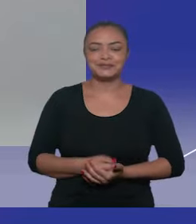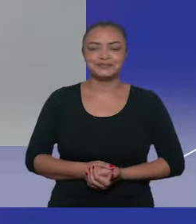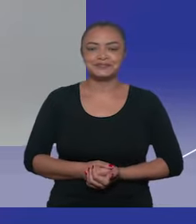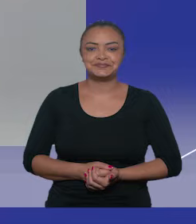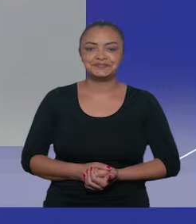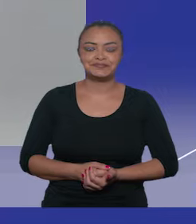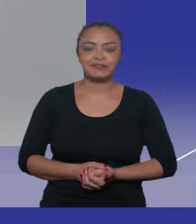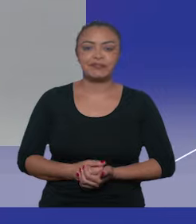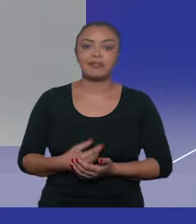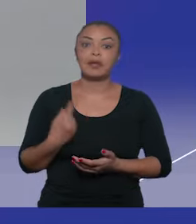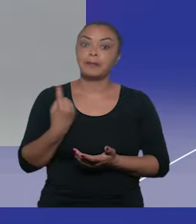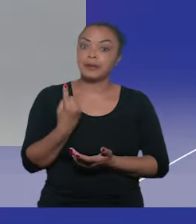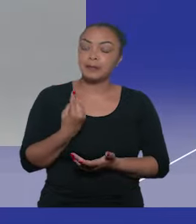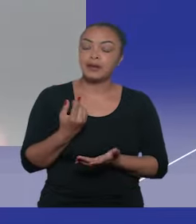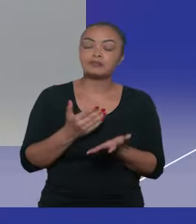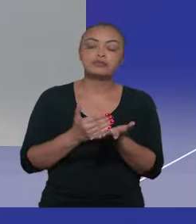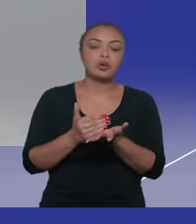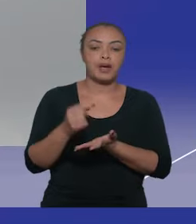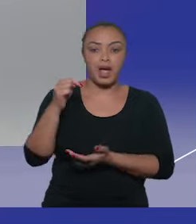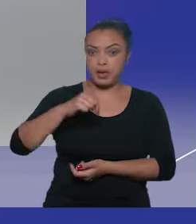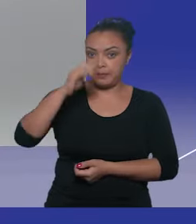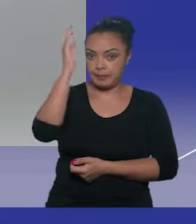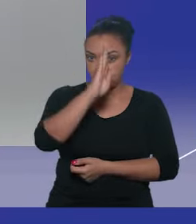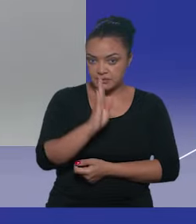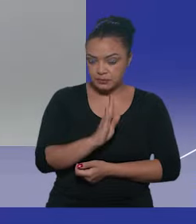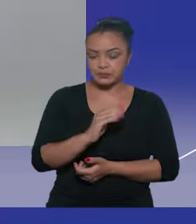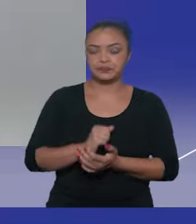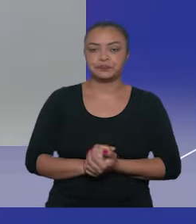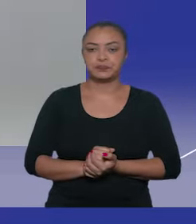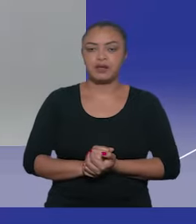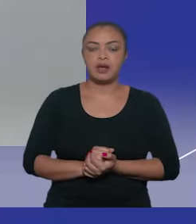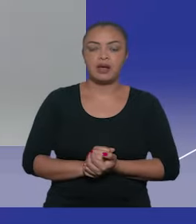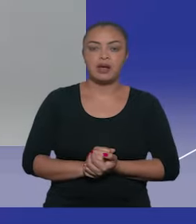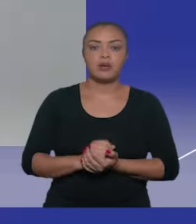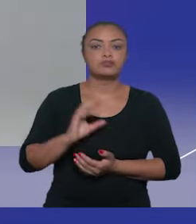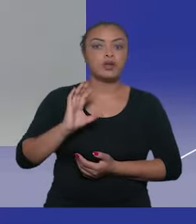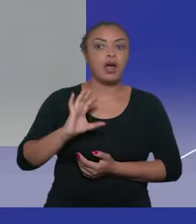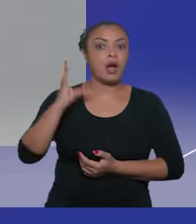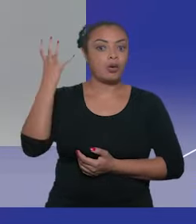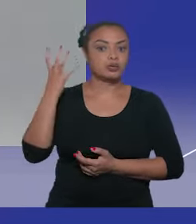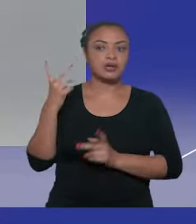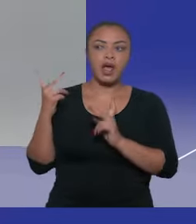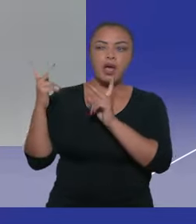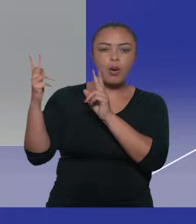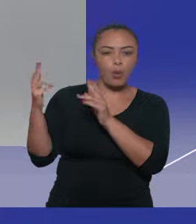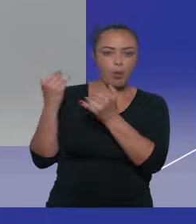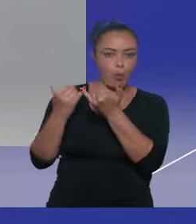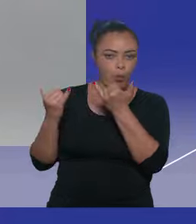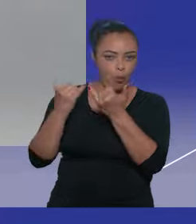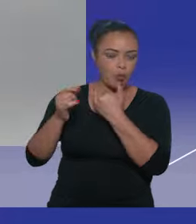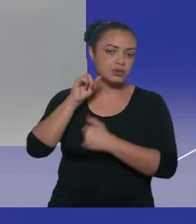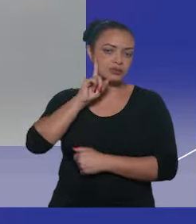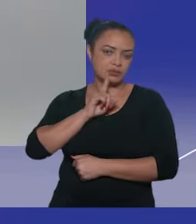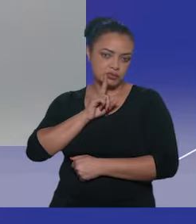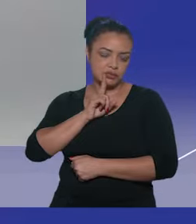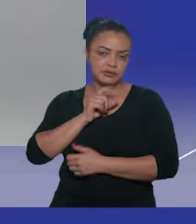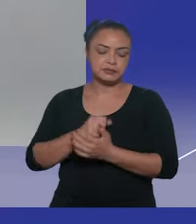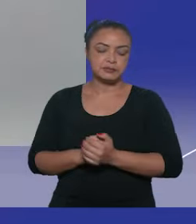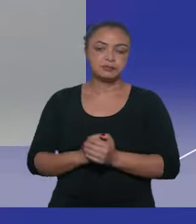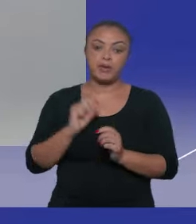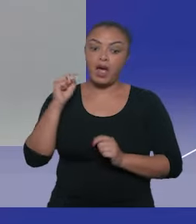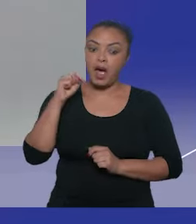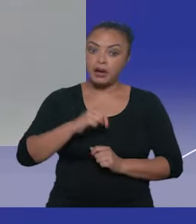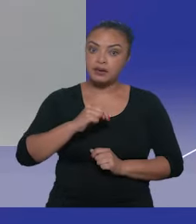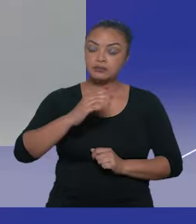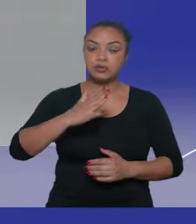vamos começar aqui com o que está acontecendo com o Brasil, né? De uma maneira semelhante ao que está acontecendo nos Estados Unidos, o Brasil surpreendeu